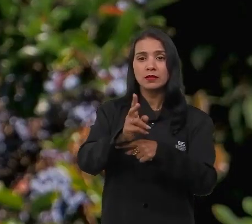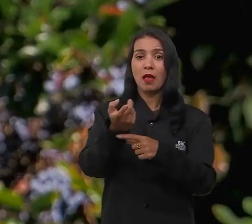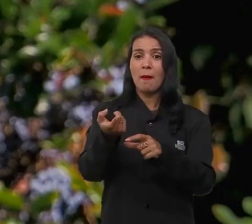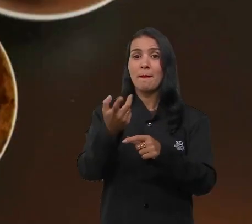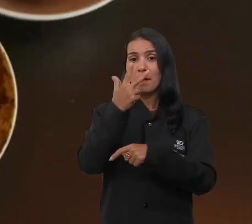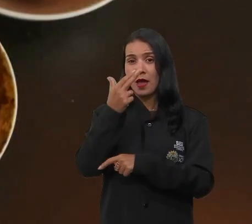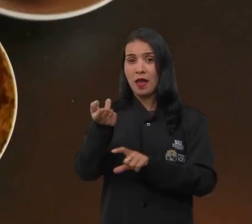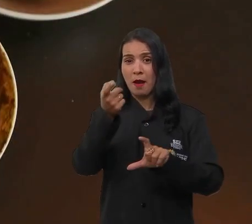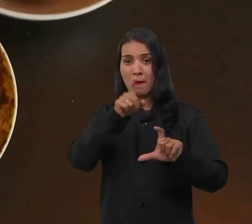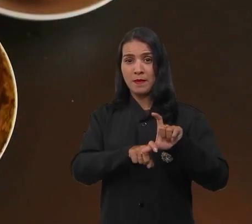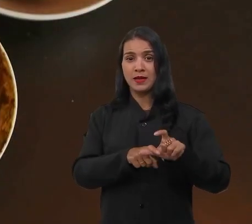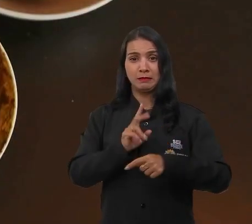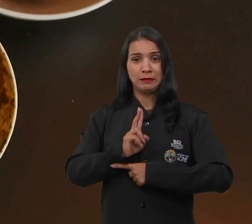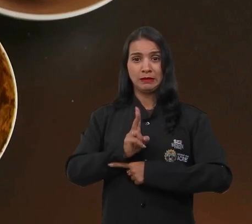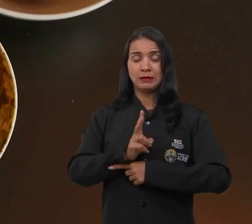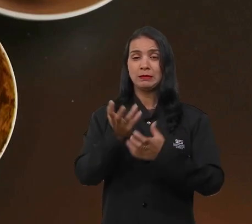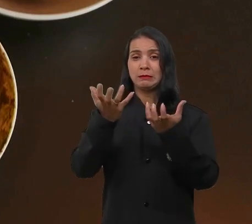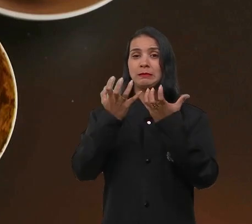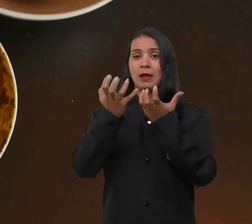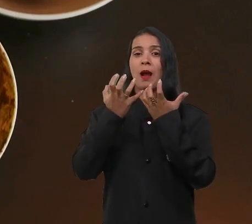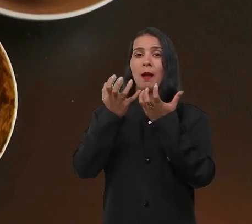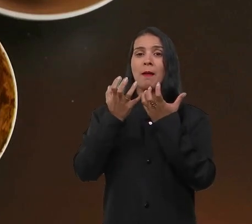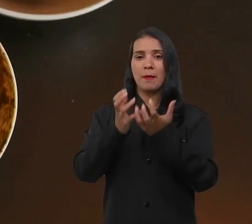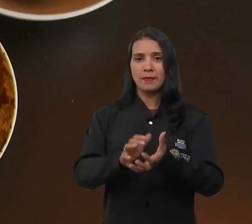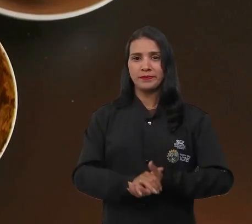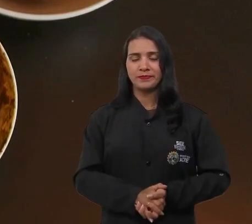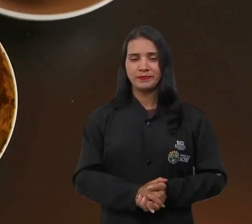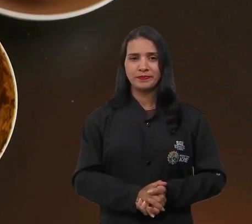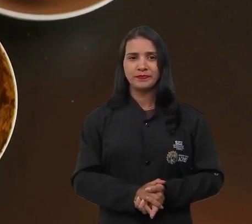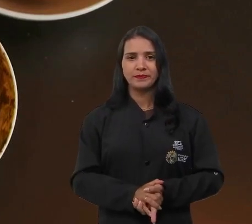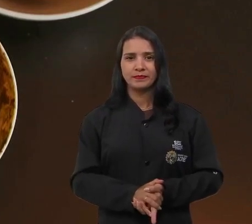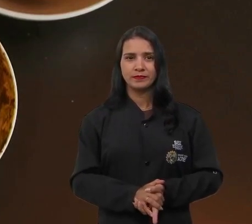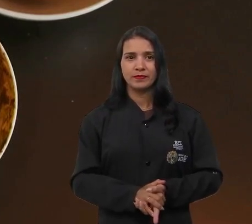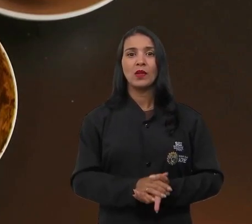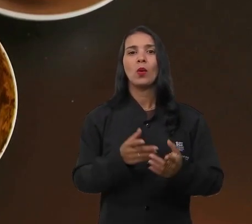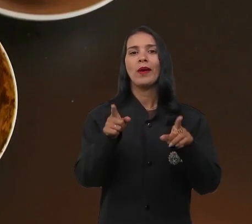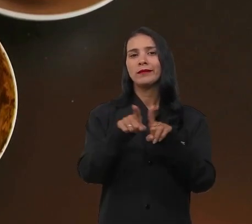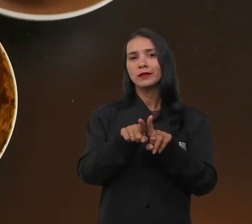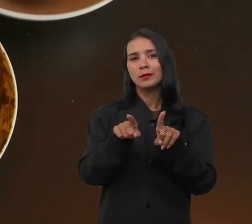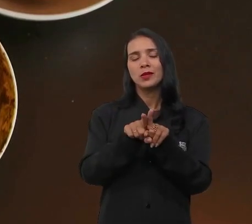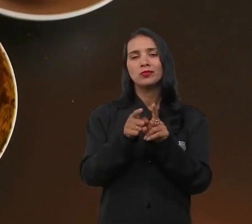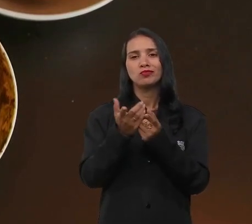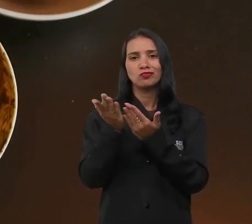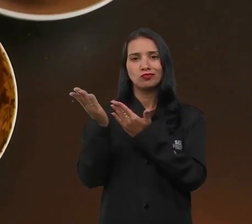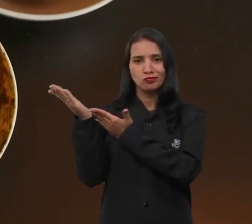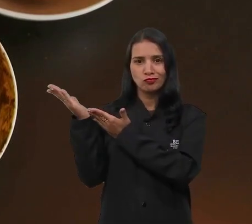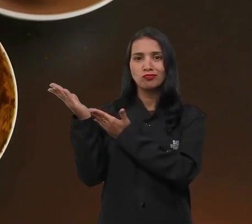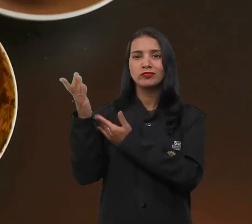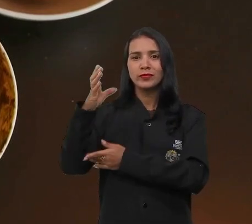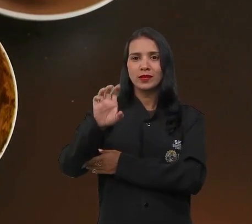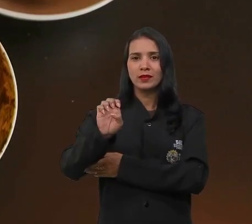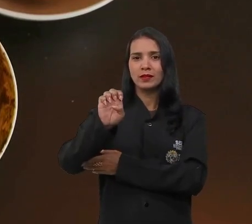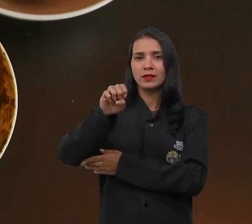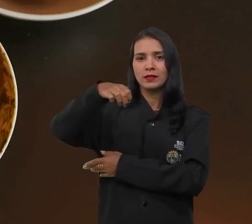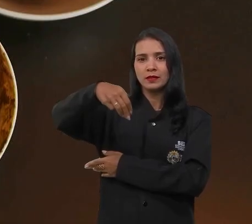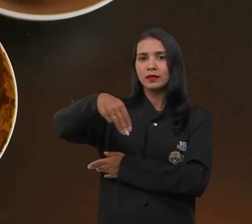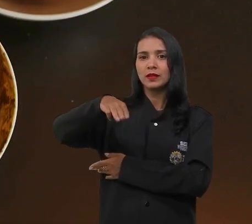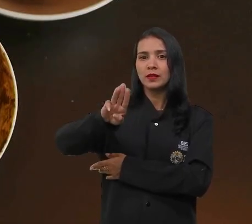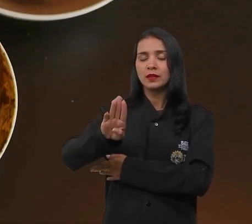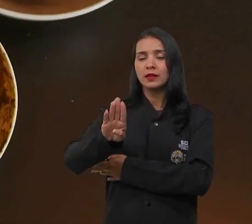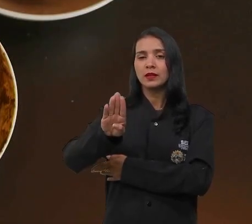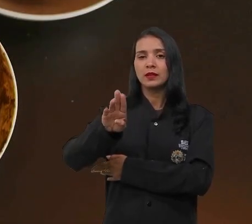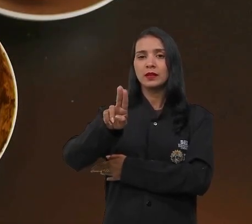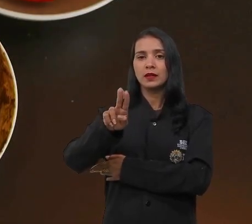da questão do açúcar. Aí a gente tem os embutidos, gente. Esse daqui é o meu ponto fraco, não vou mentir